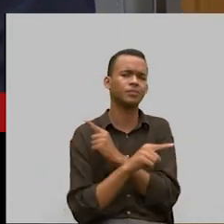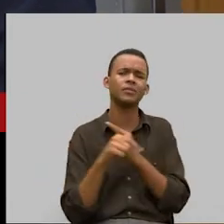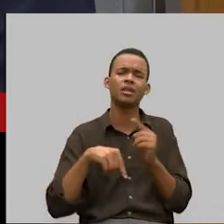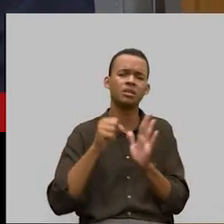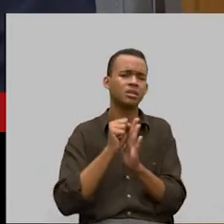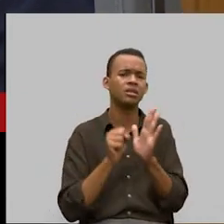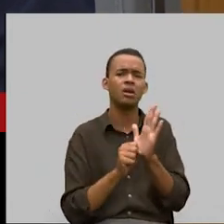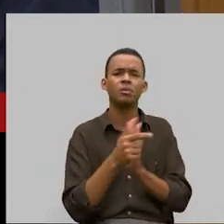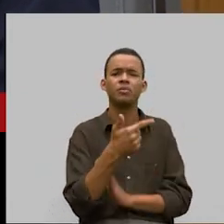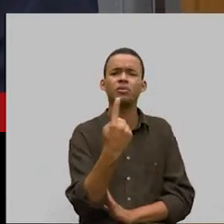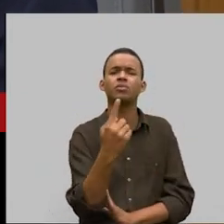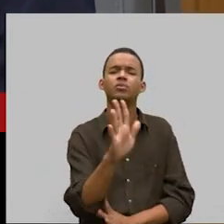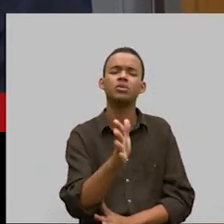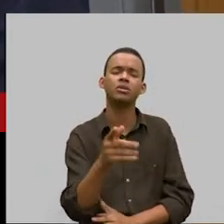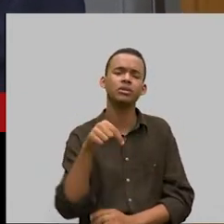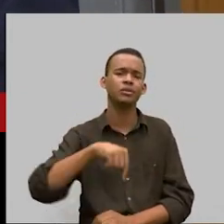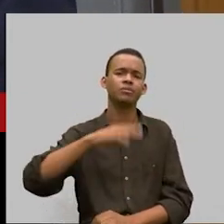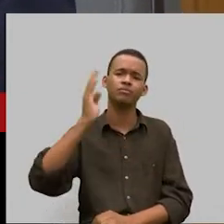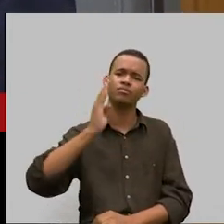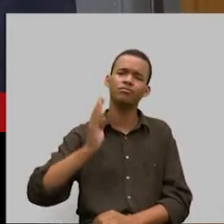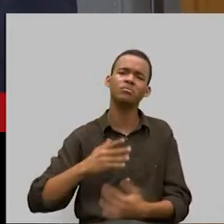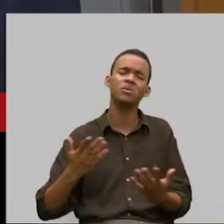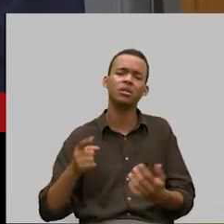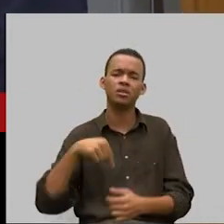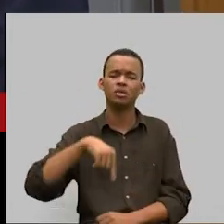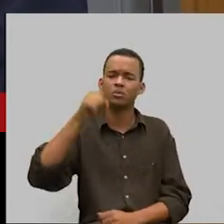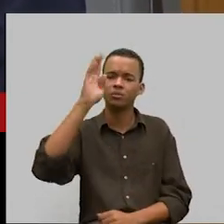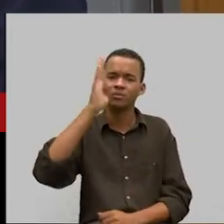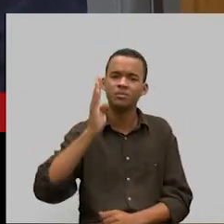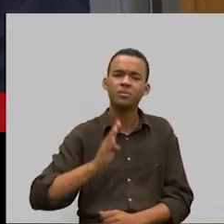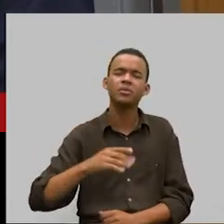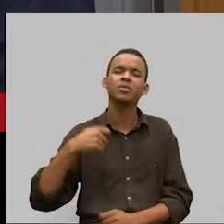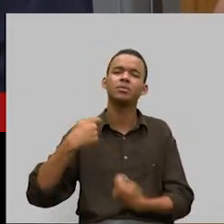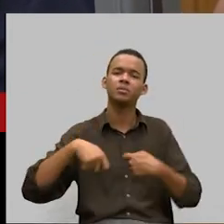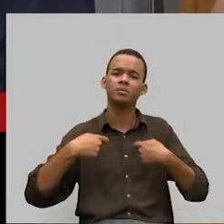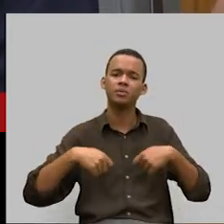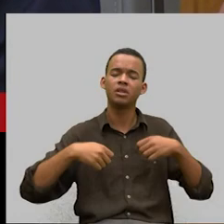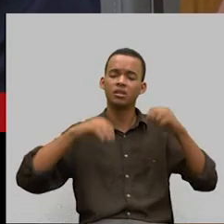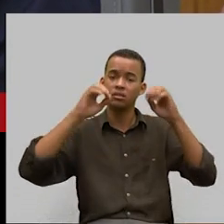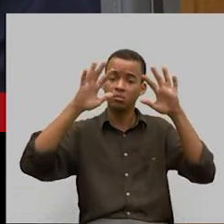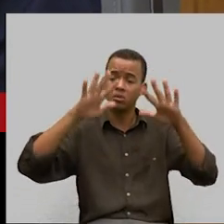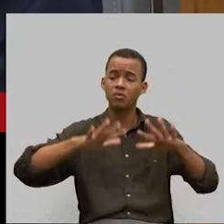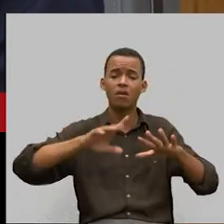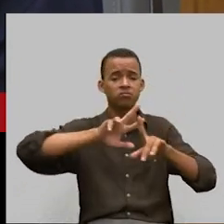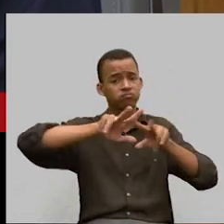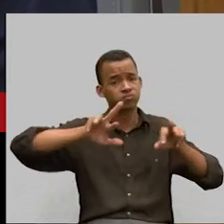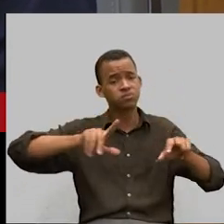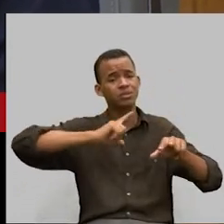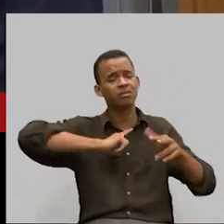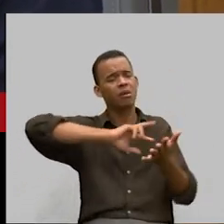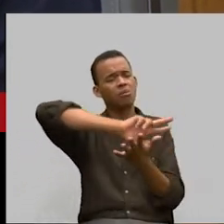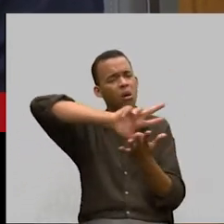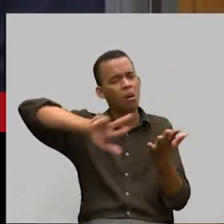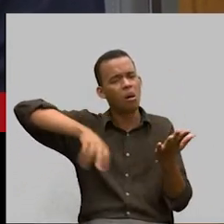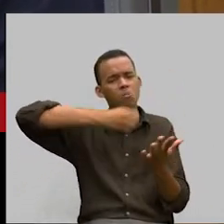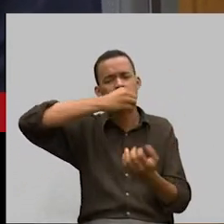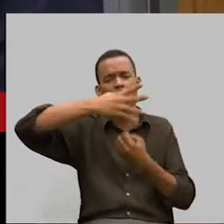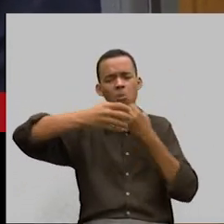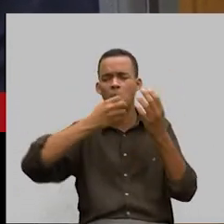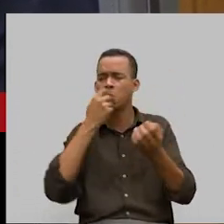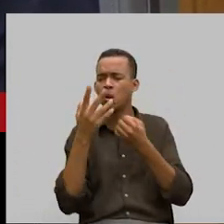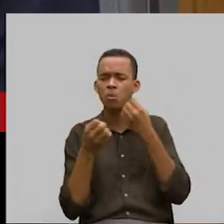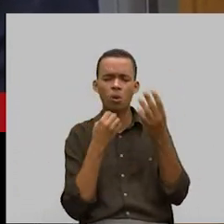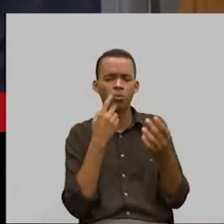XX no nosso país Um Brasil abençoado de todas as formas que tem vários e vários